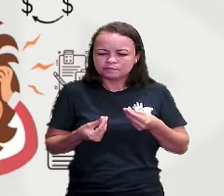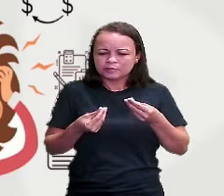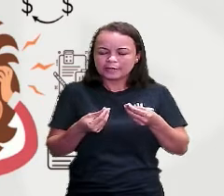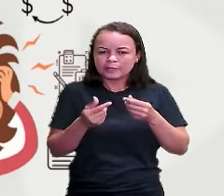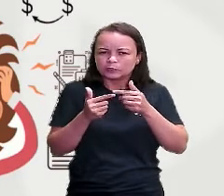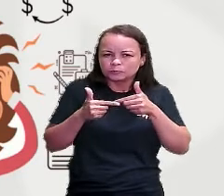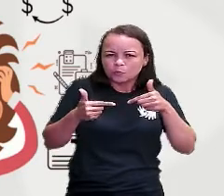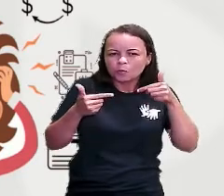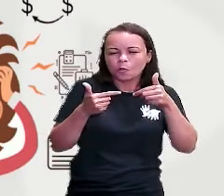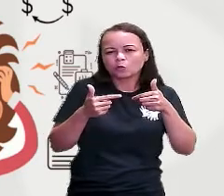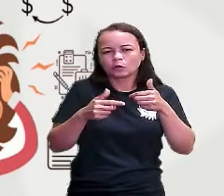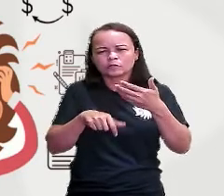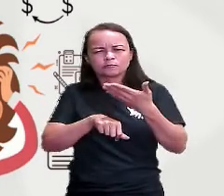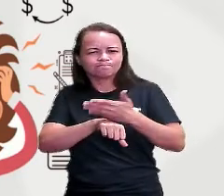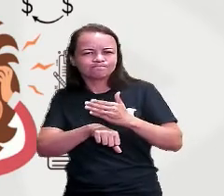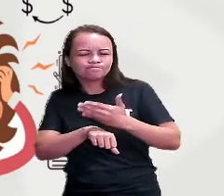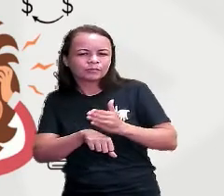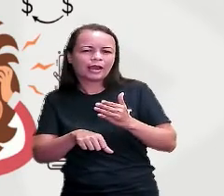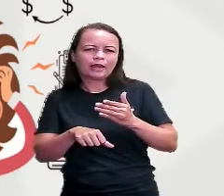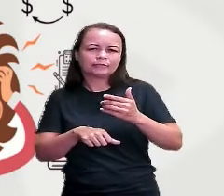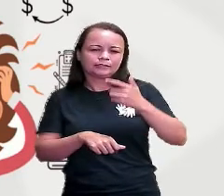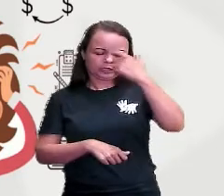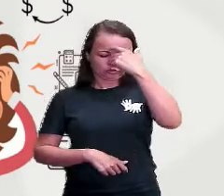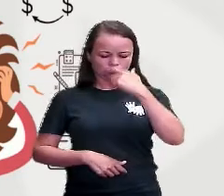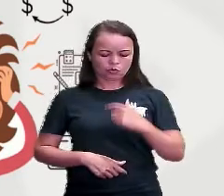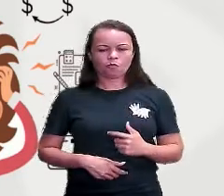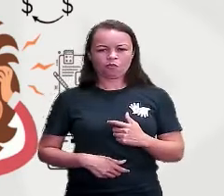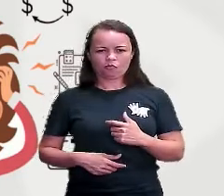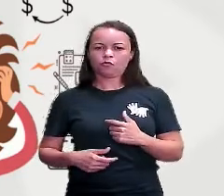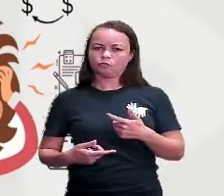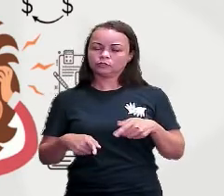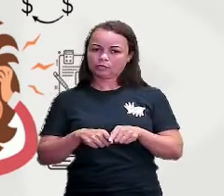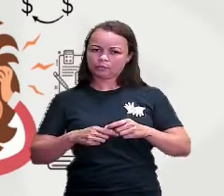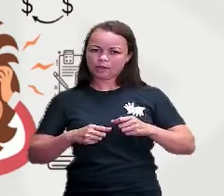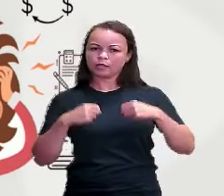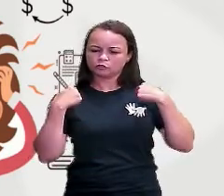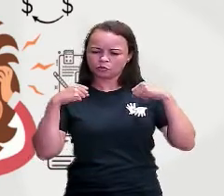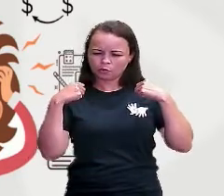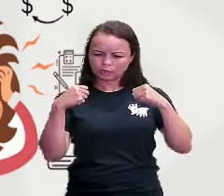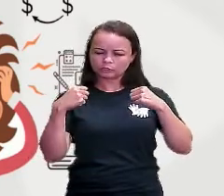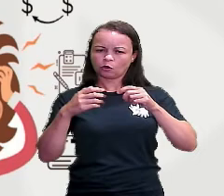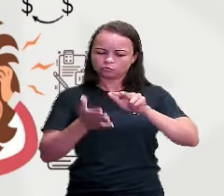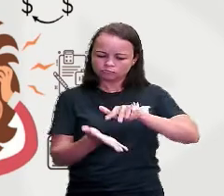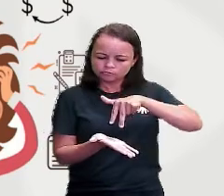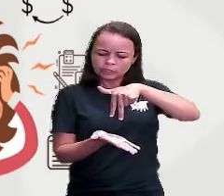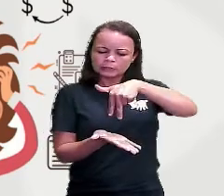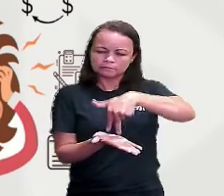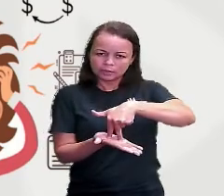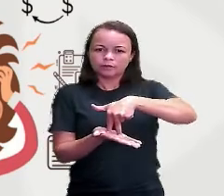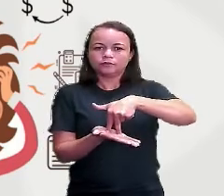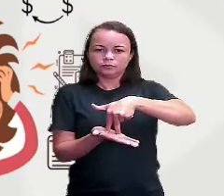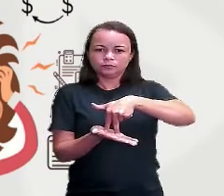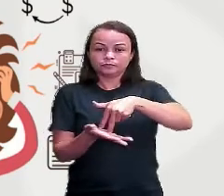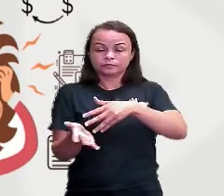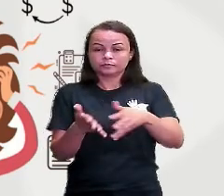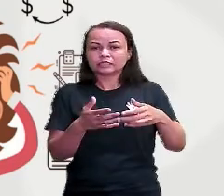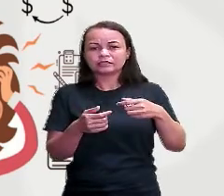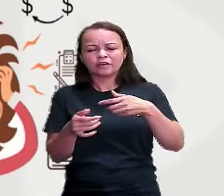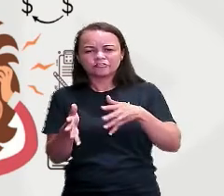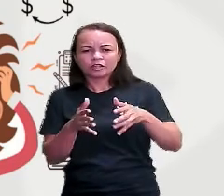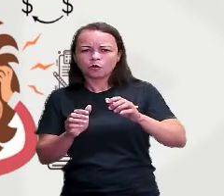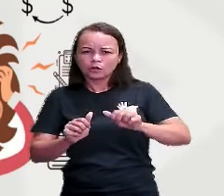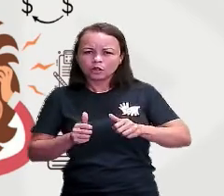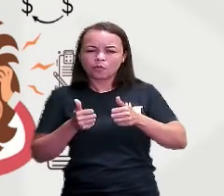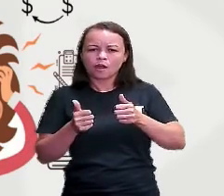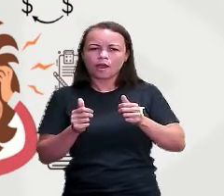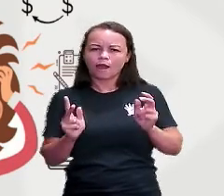com as nossas práticas físicas, tem a ver com a nossa disposição, com o nosso empenho, com o nosso engajamento, tem a ver com a nossa